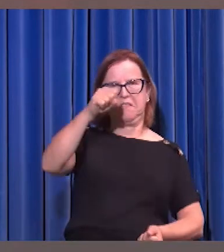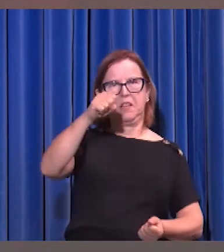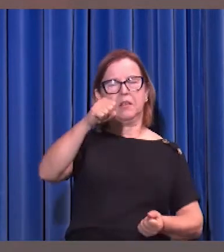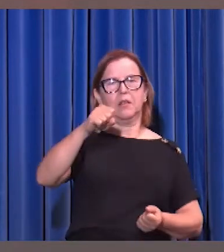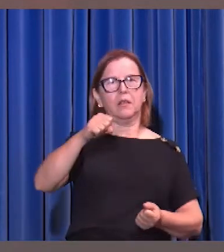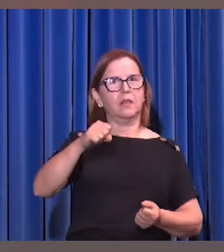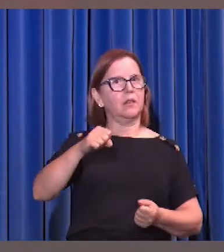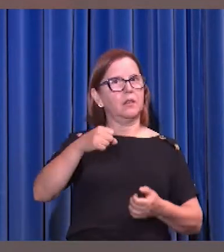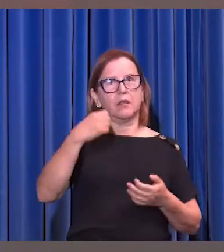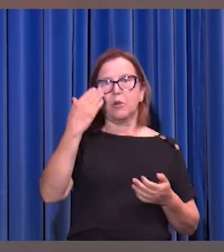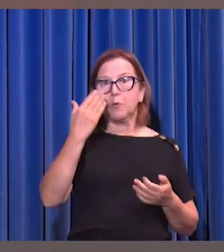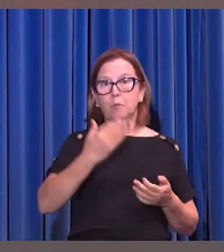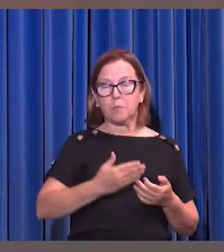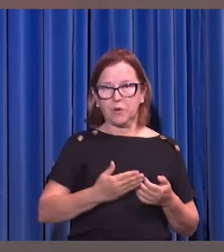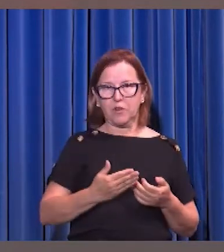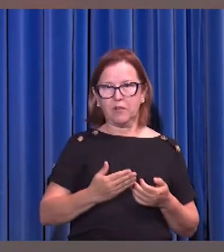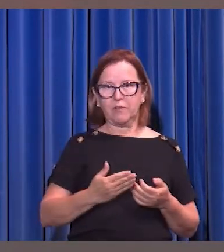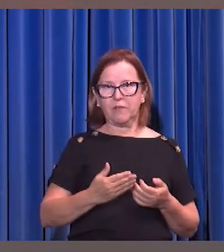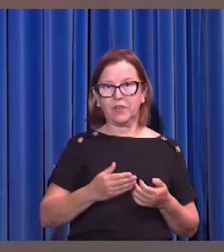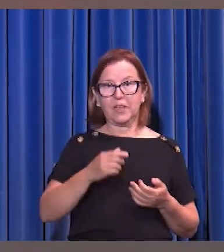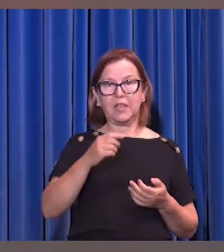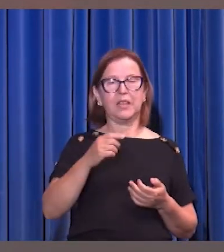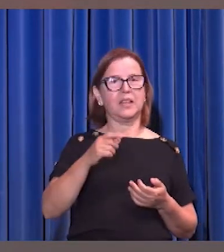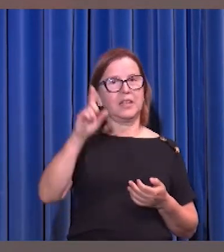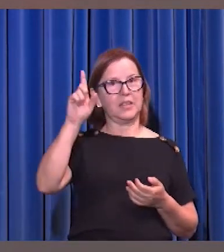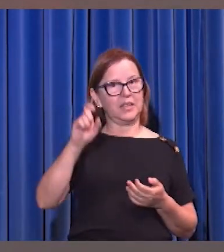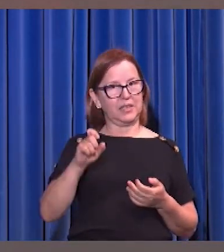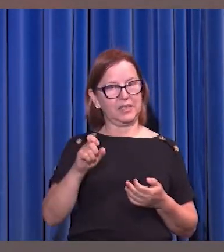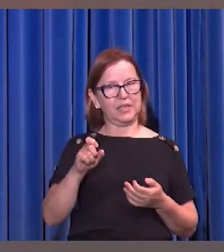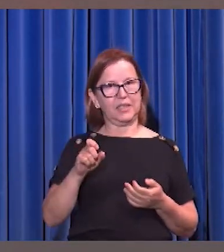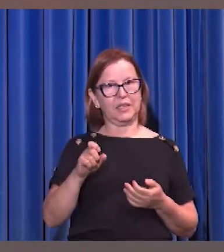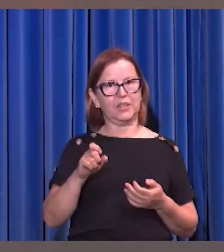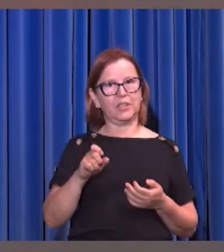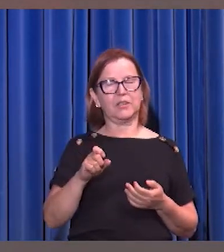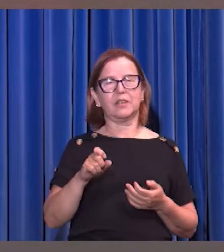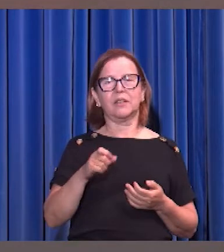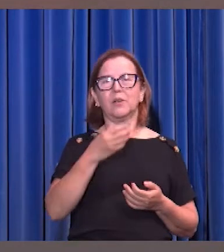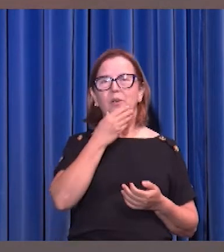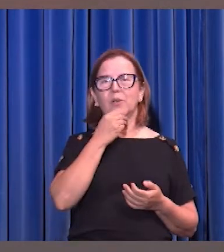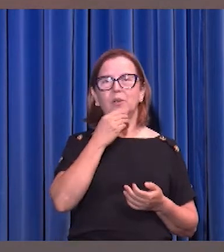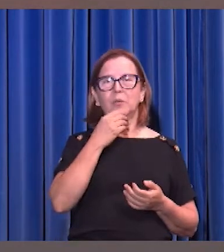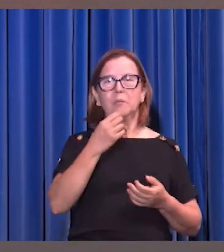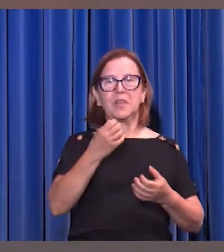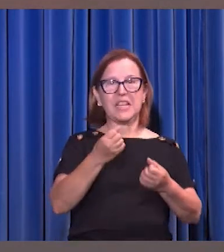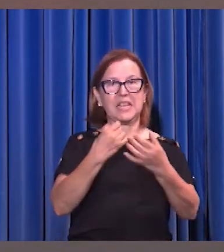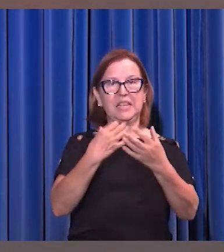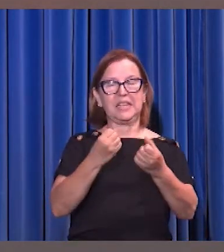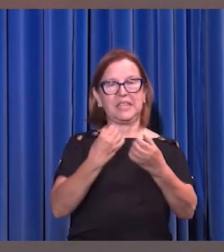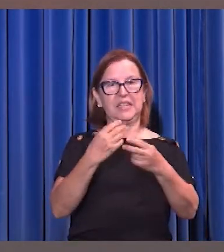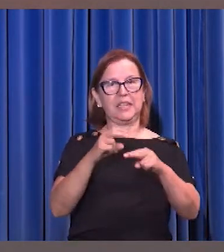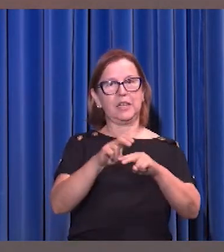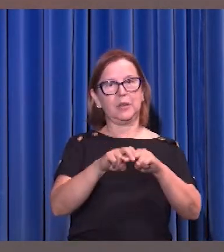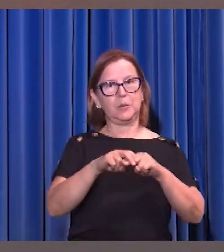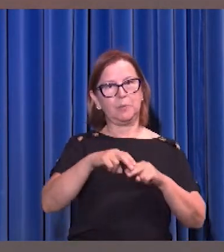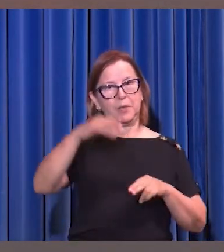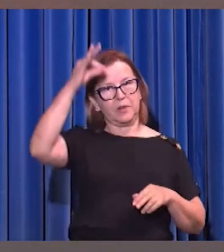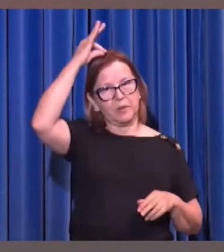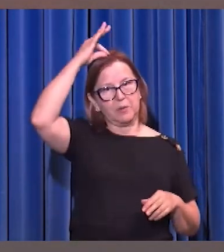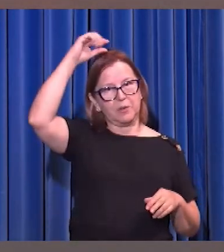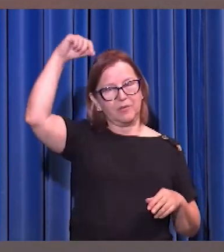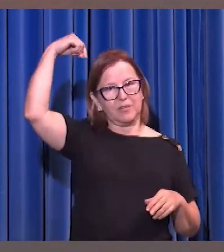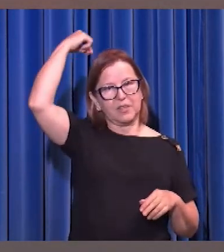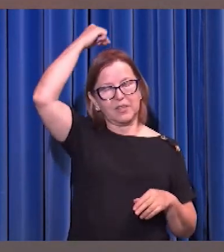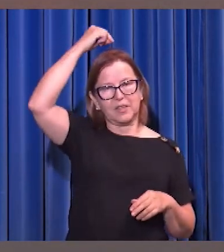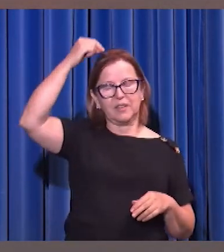prova de que ele seja um homem ensinado pelo Espírito Santo. Nenhuma dependência pode ser colocada